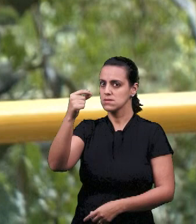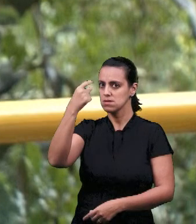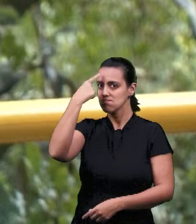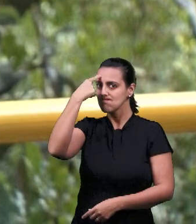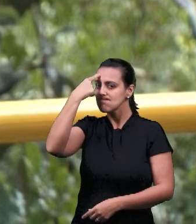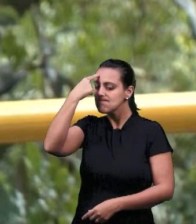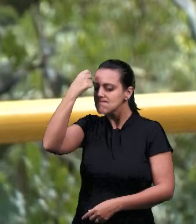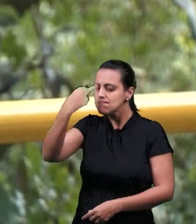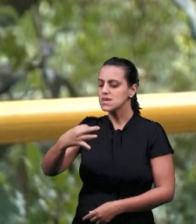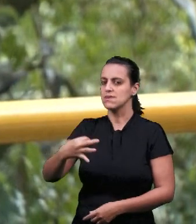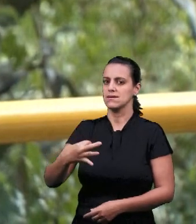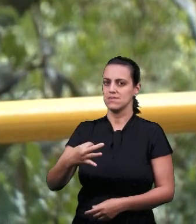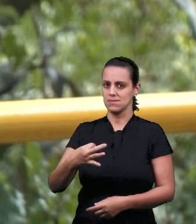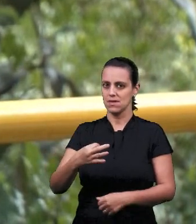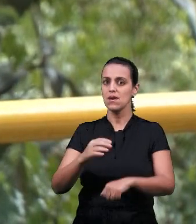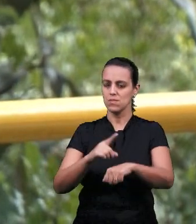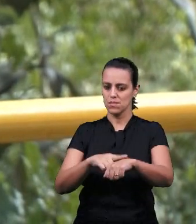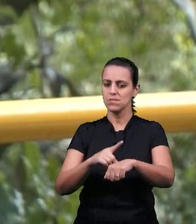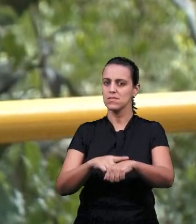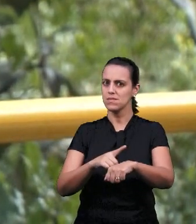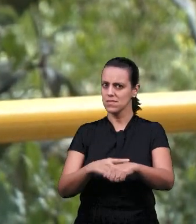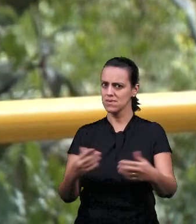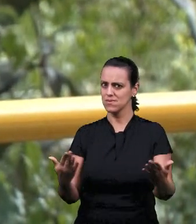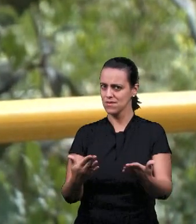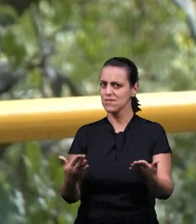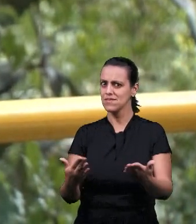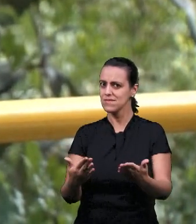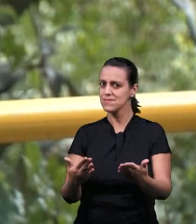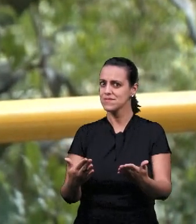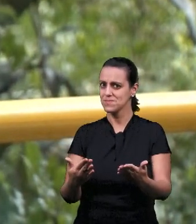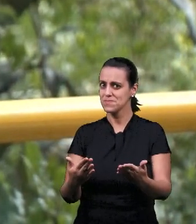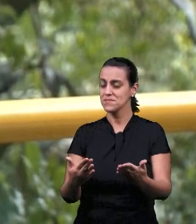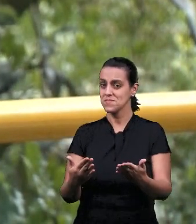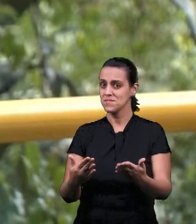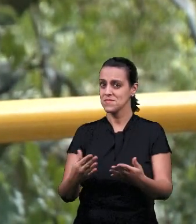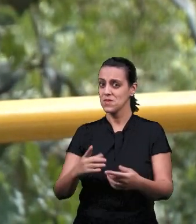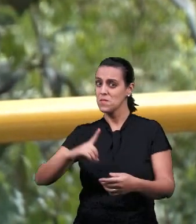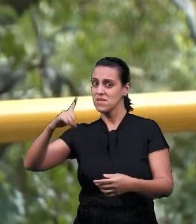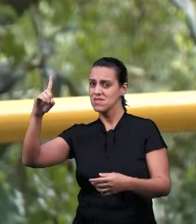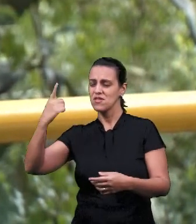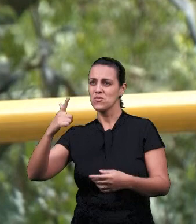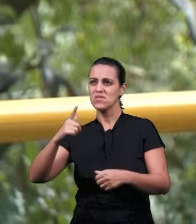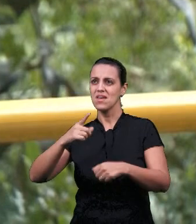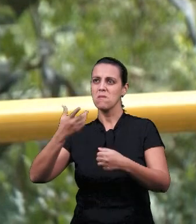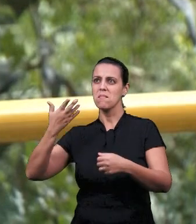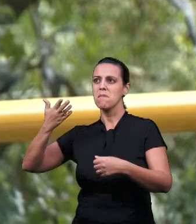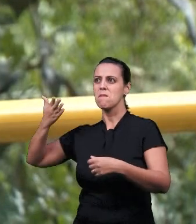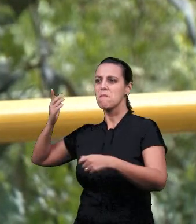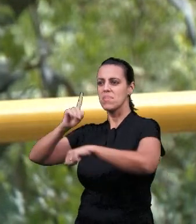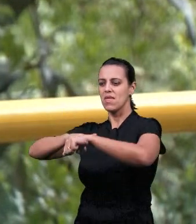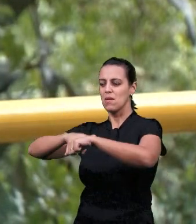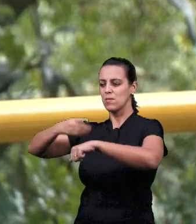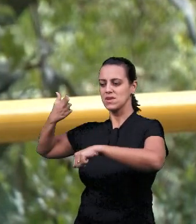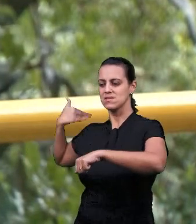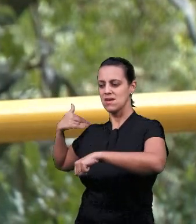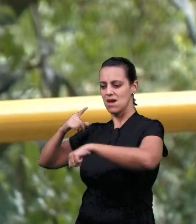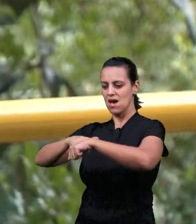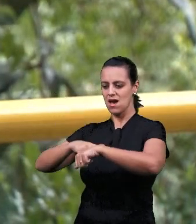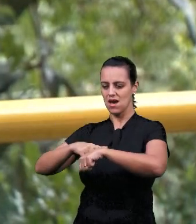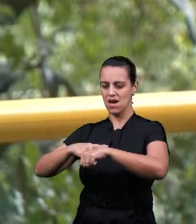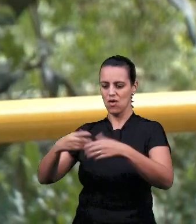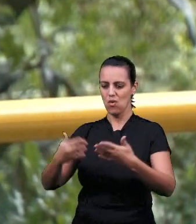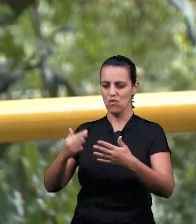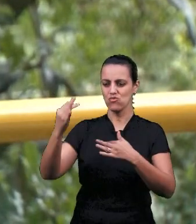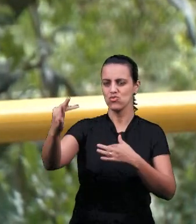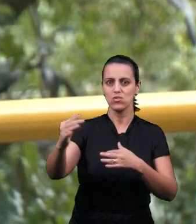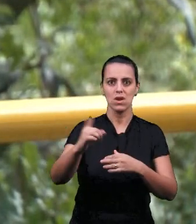Isso é momento. Então, para Deus não existe passado, presente ou futuro, é o agora.